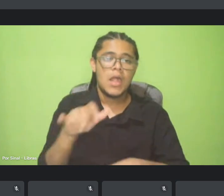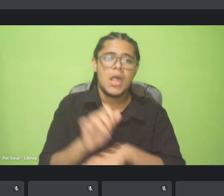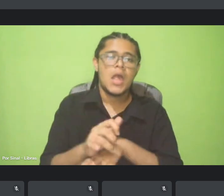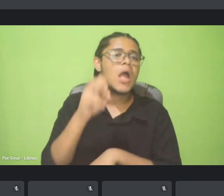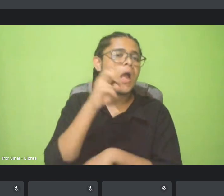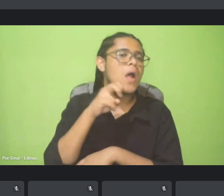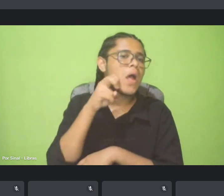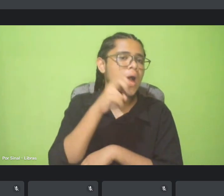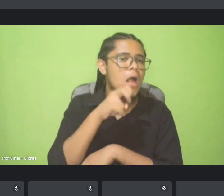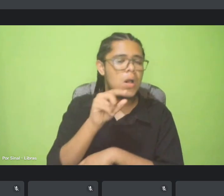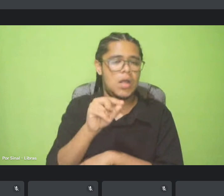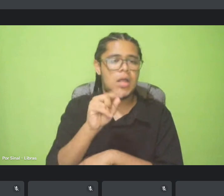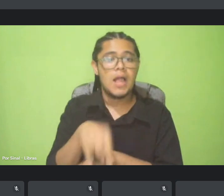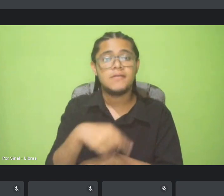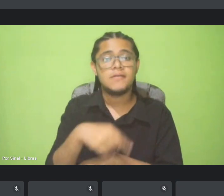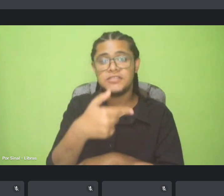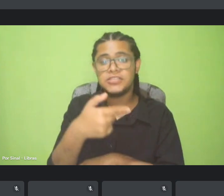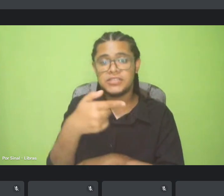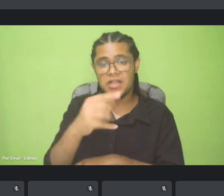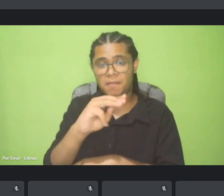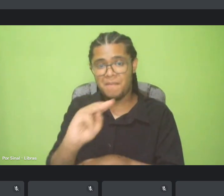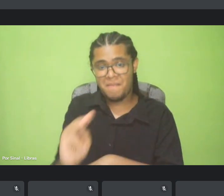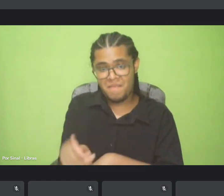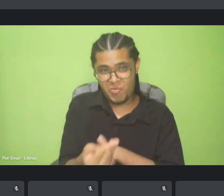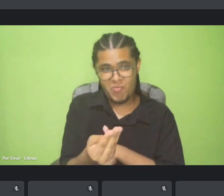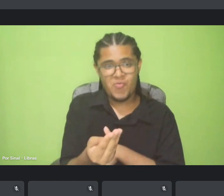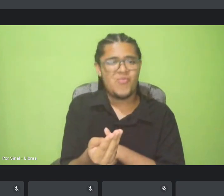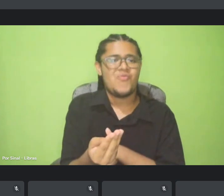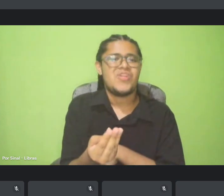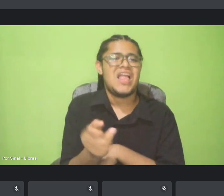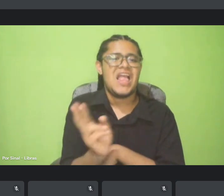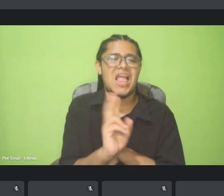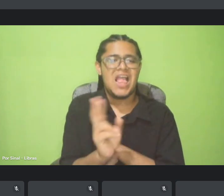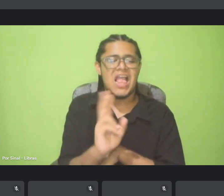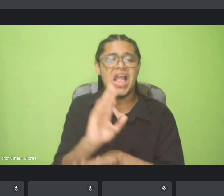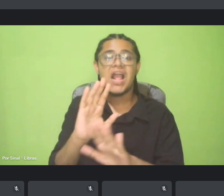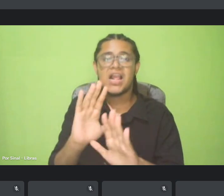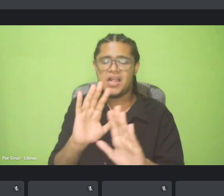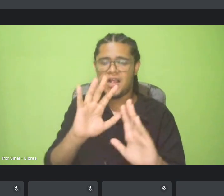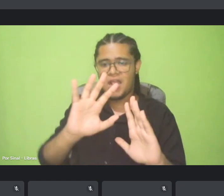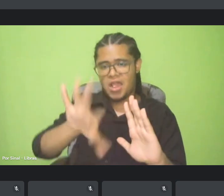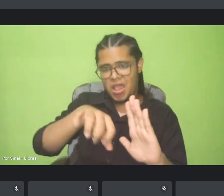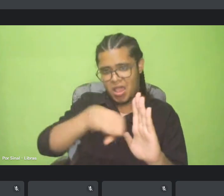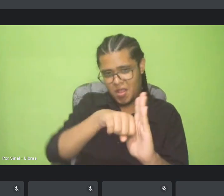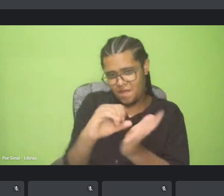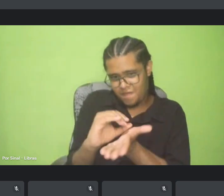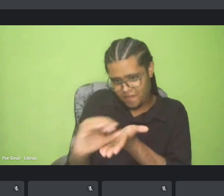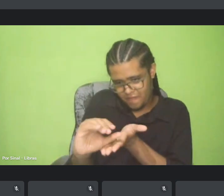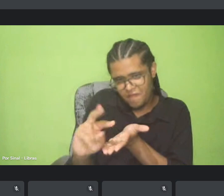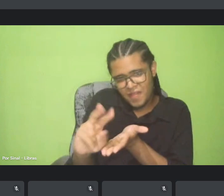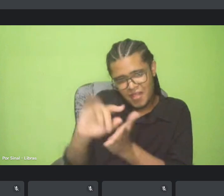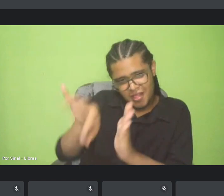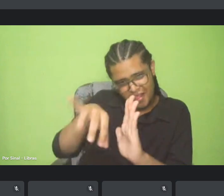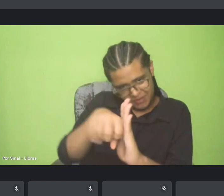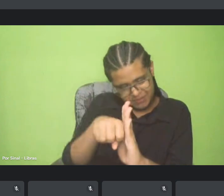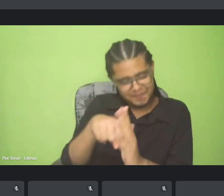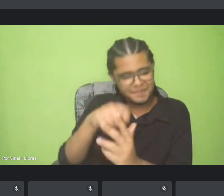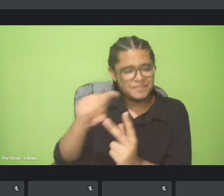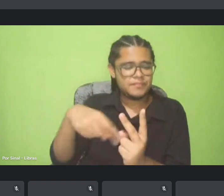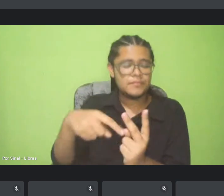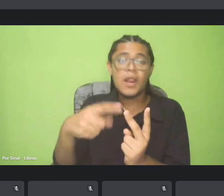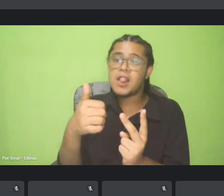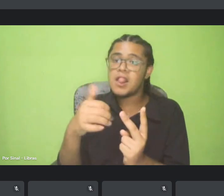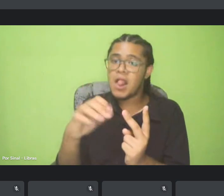27 milhões arredondados, 27 milhões para audiovisual, 10 milhões para outras